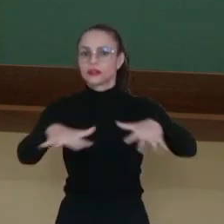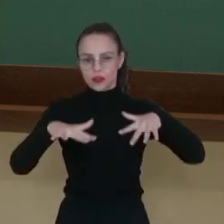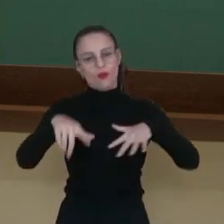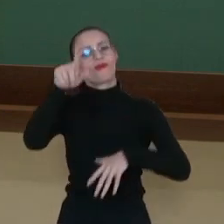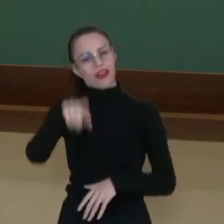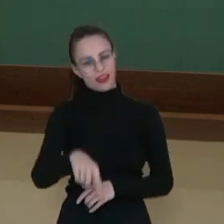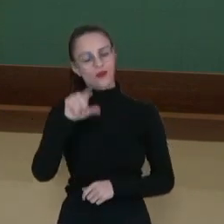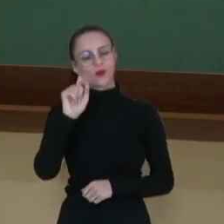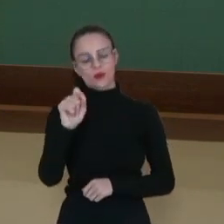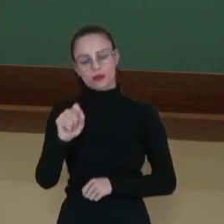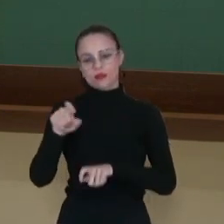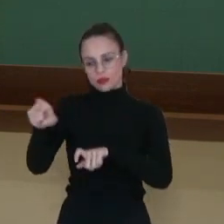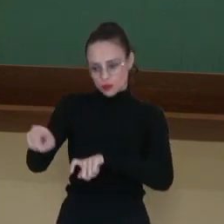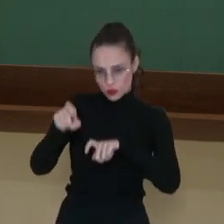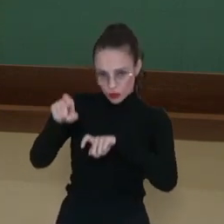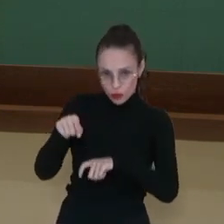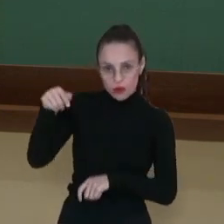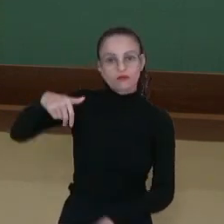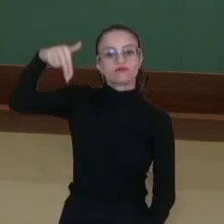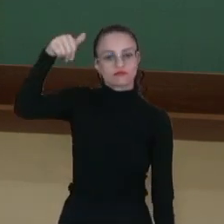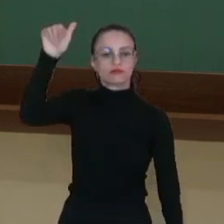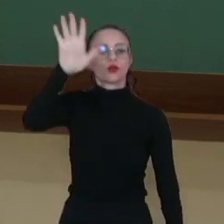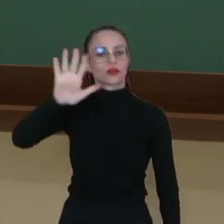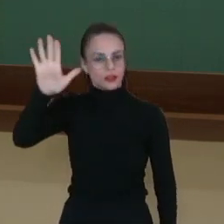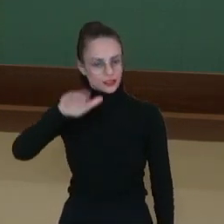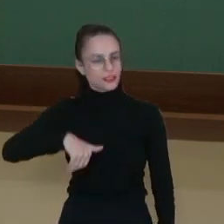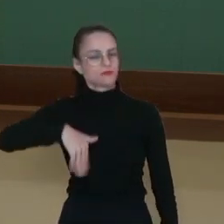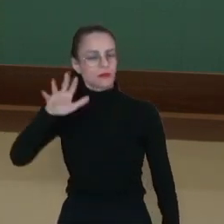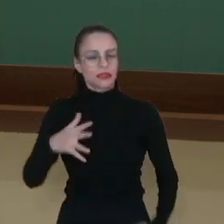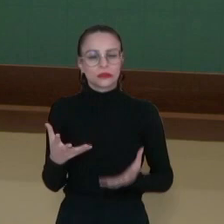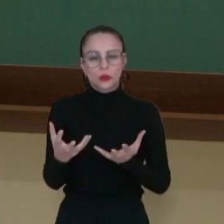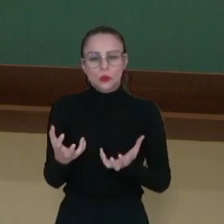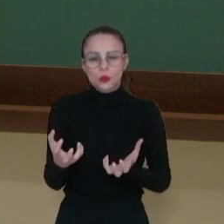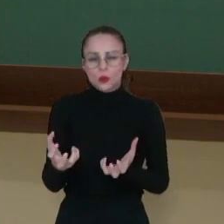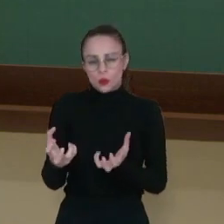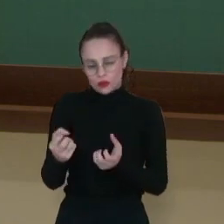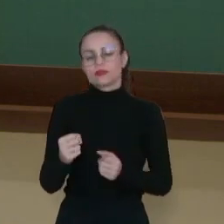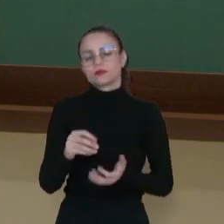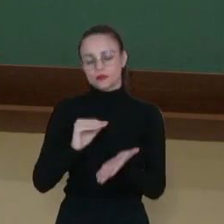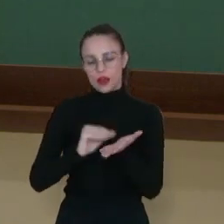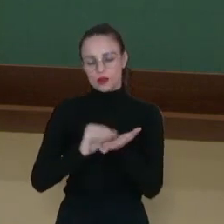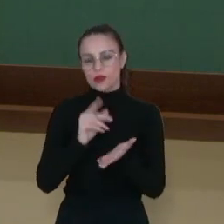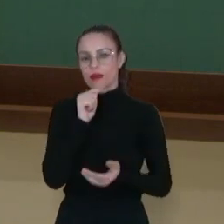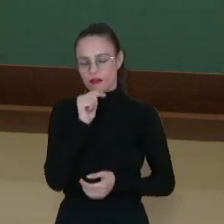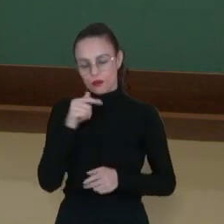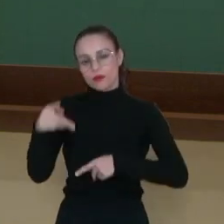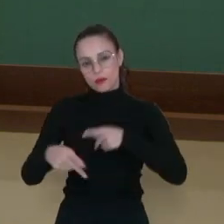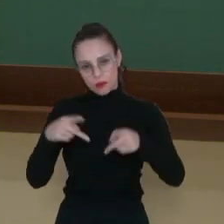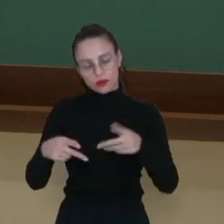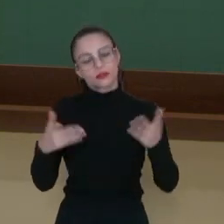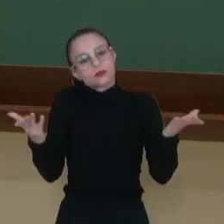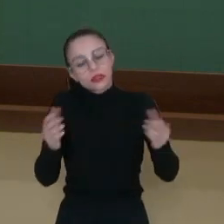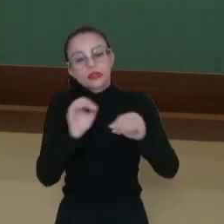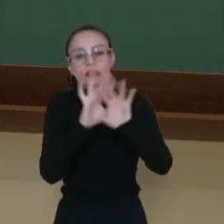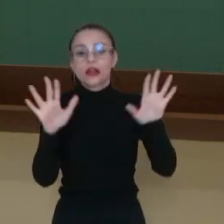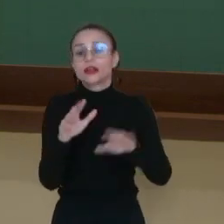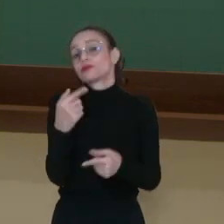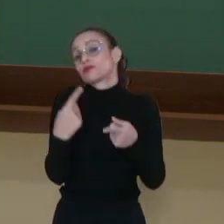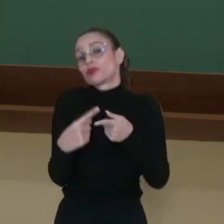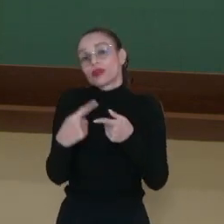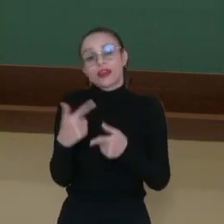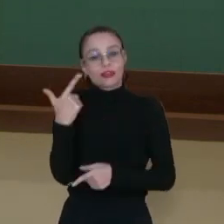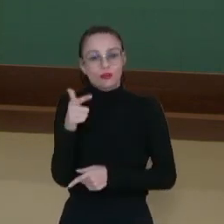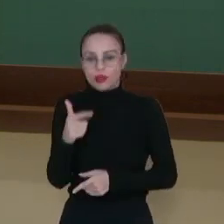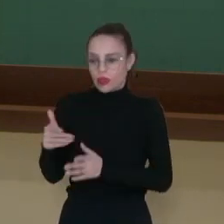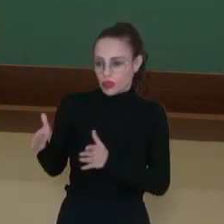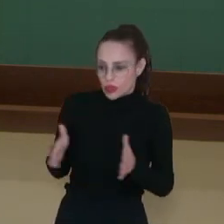parte do interior do Nordeste, a gente vai ter mais essa escassez de água para a população. Claro, se eu não tenho a presença dos